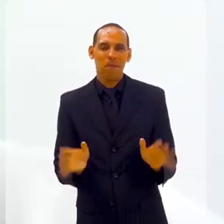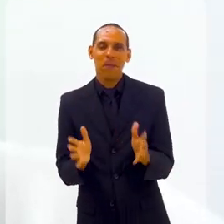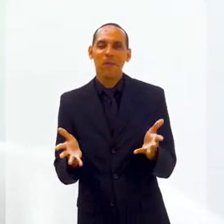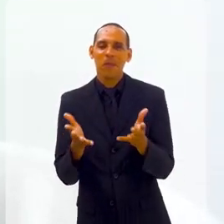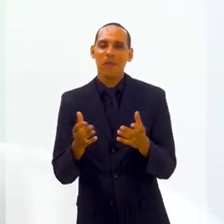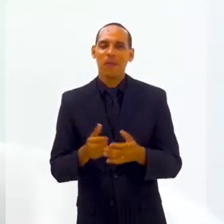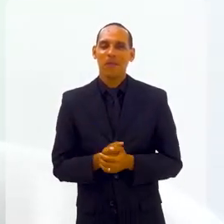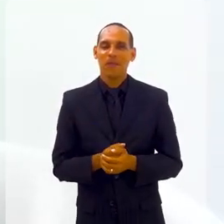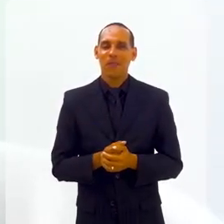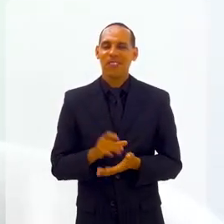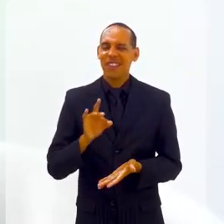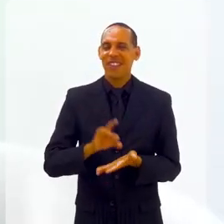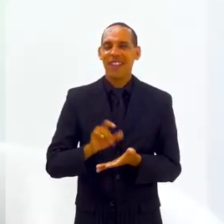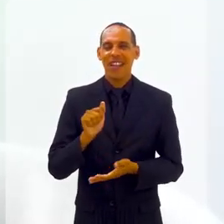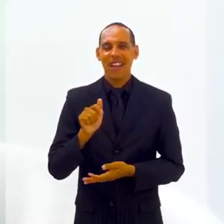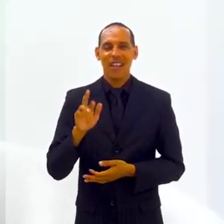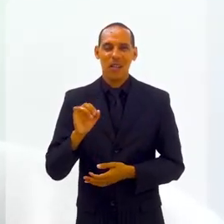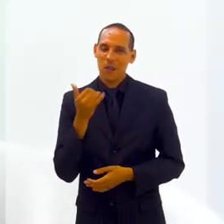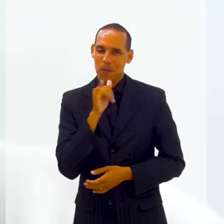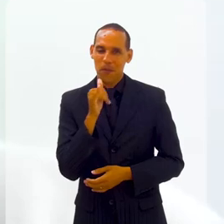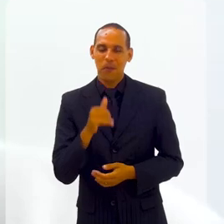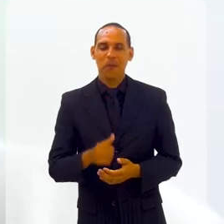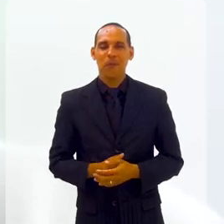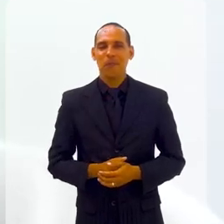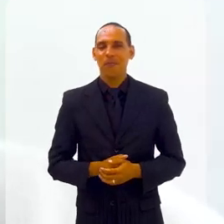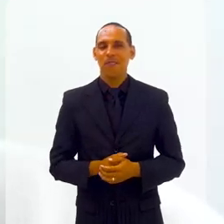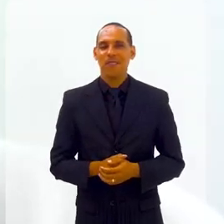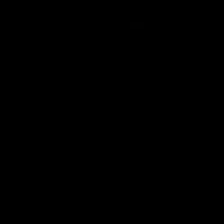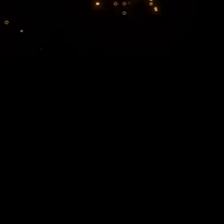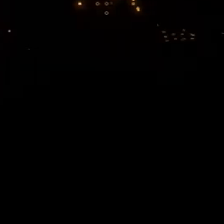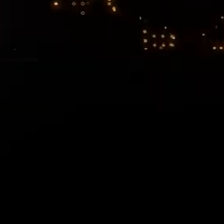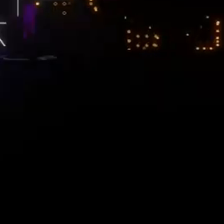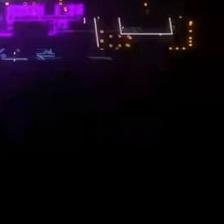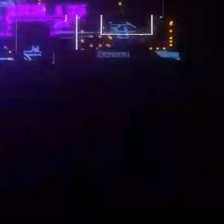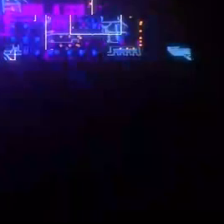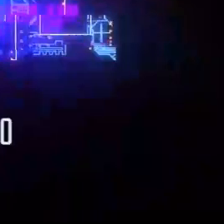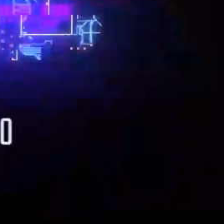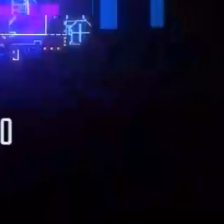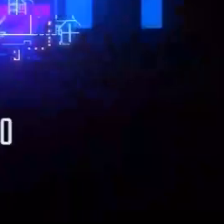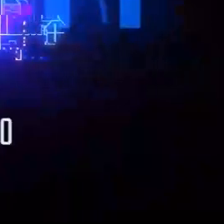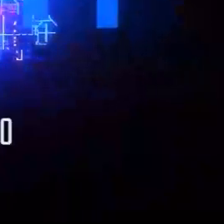esses encontros e promover de fato o Agro Fluminense